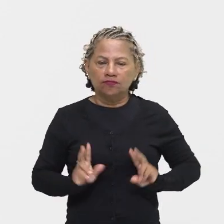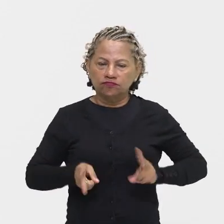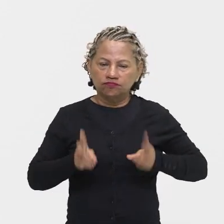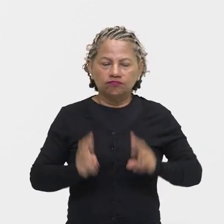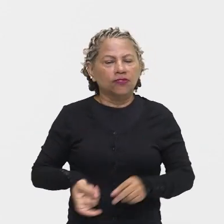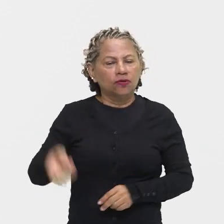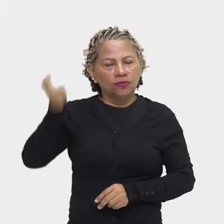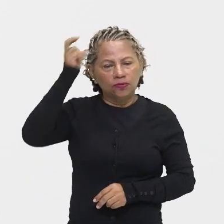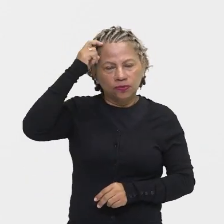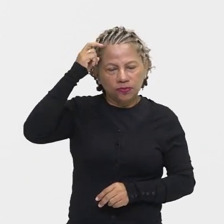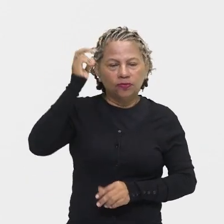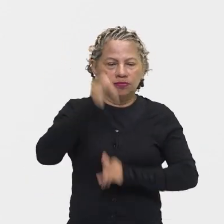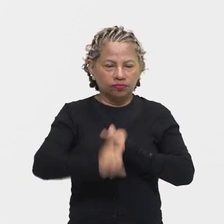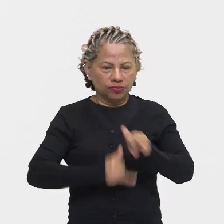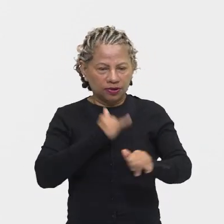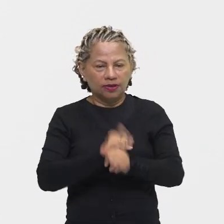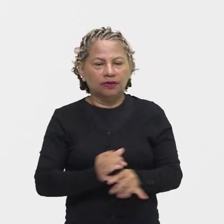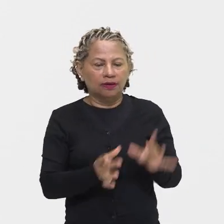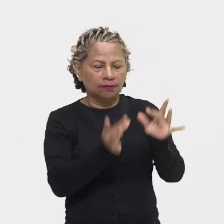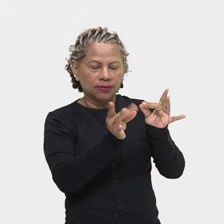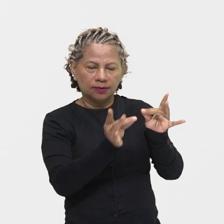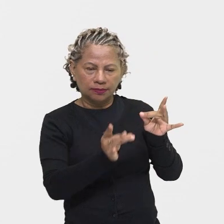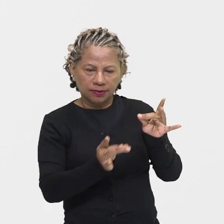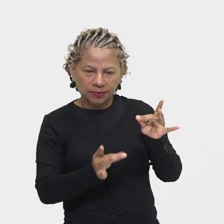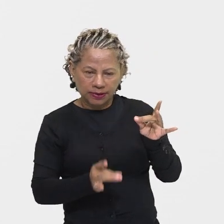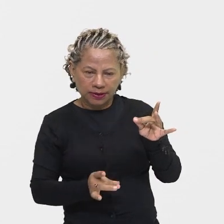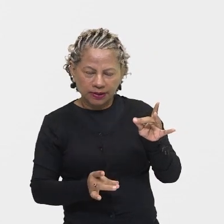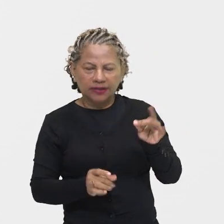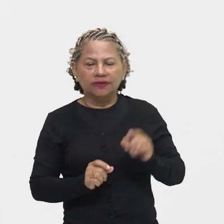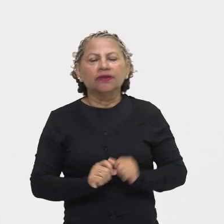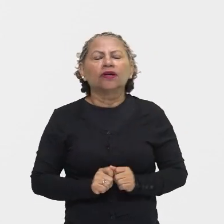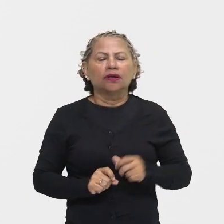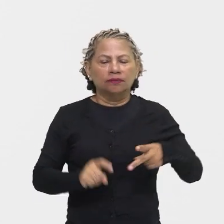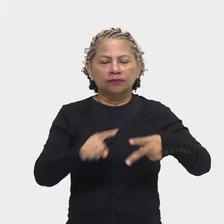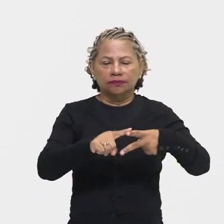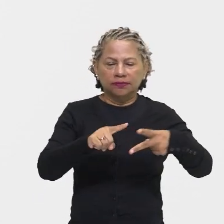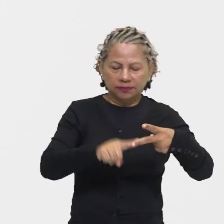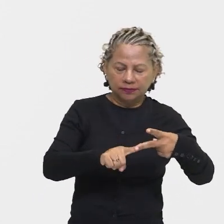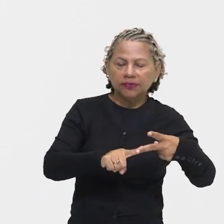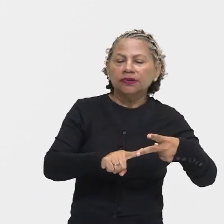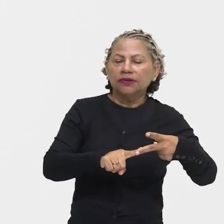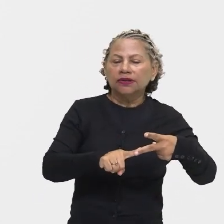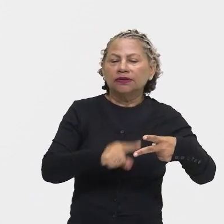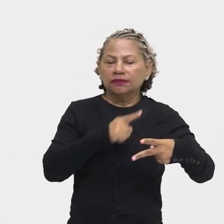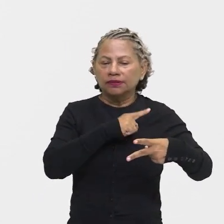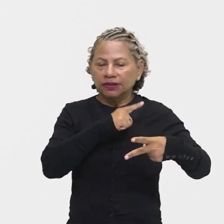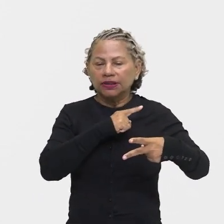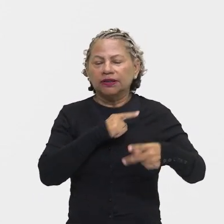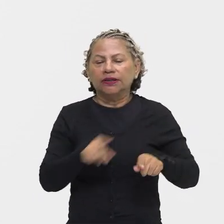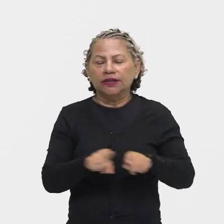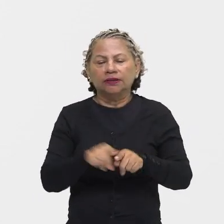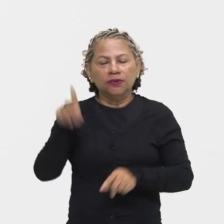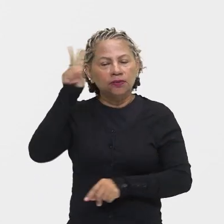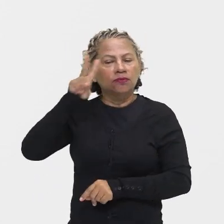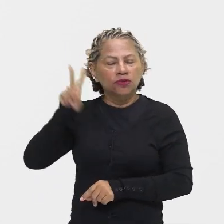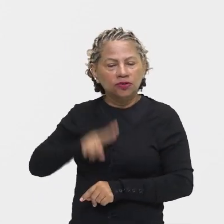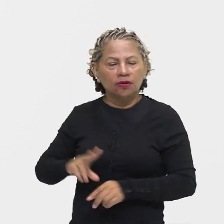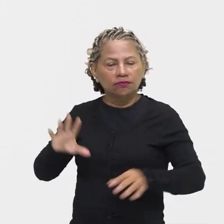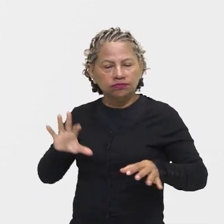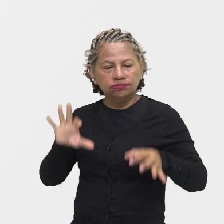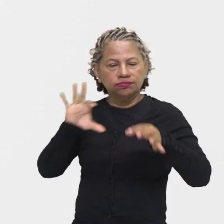cultura digital. E no detalhamento, cyberativismo, breve histórico, engajamento e